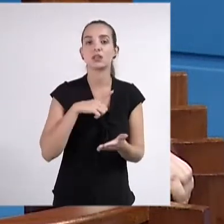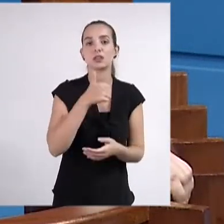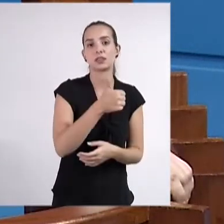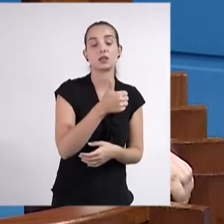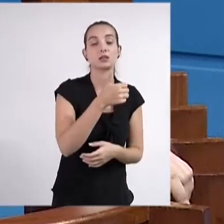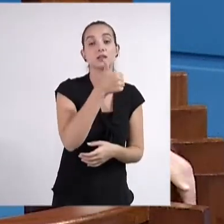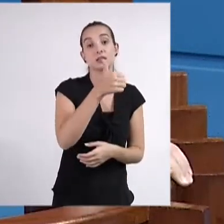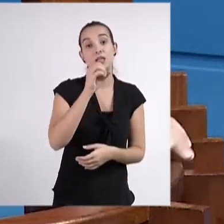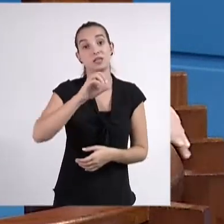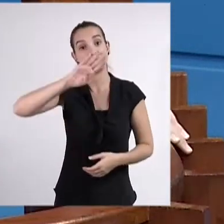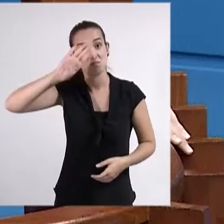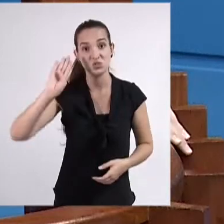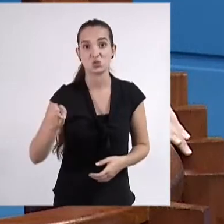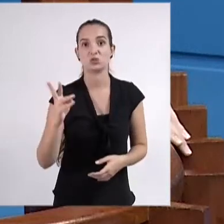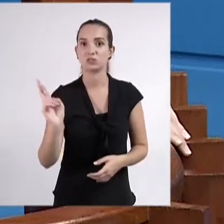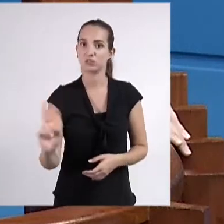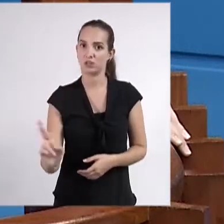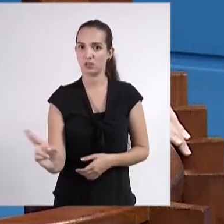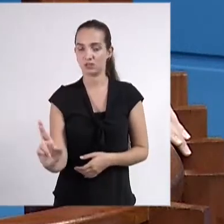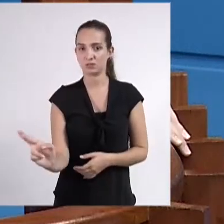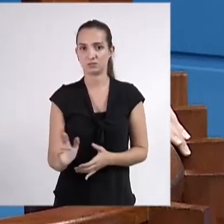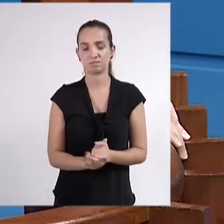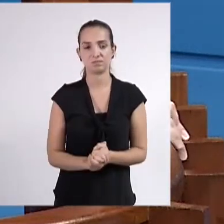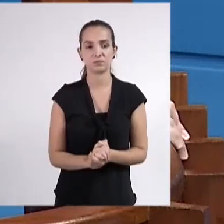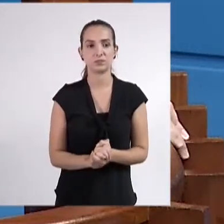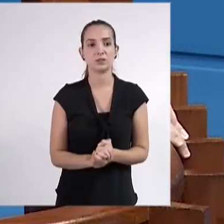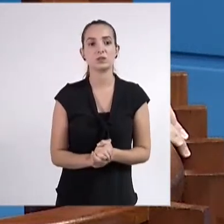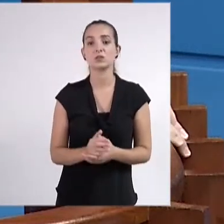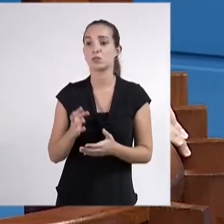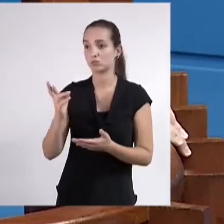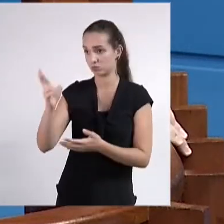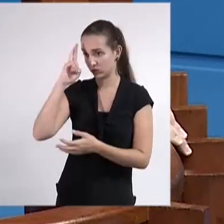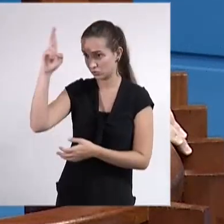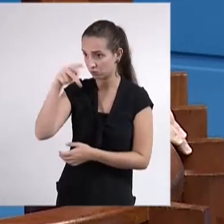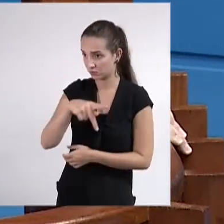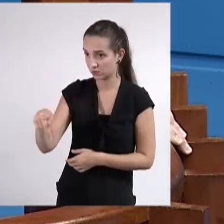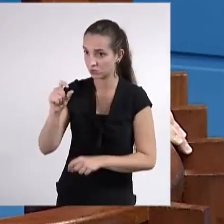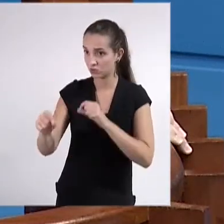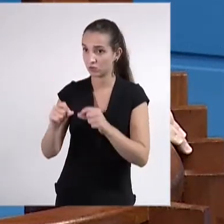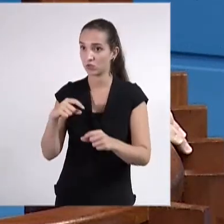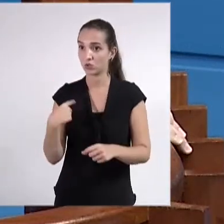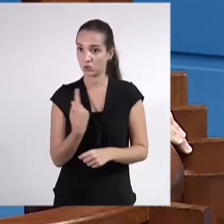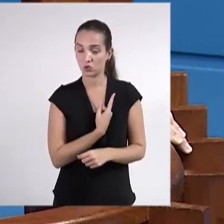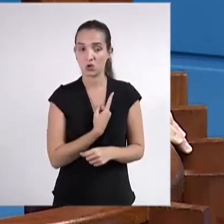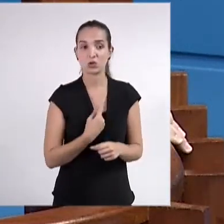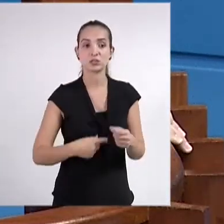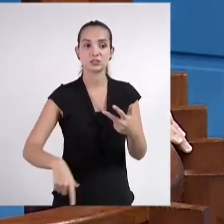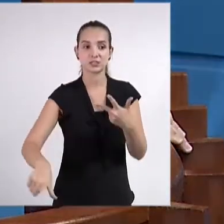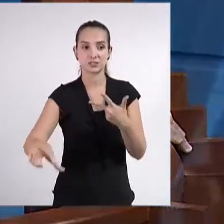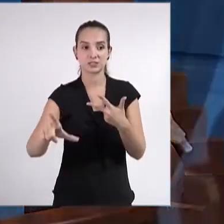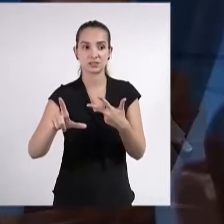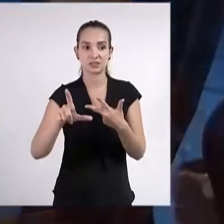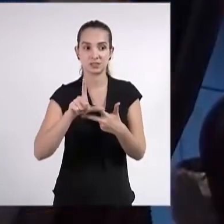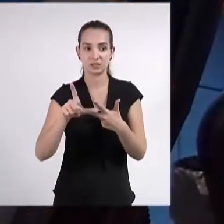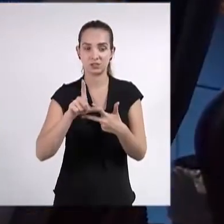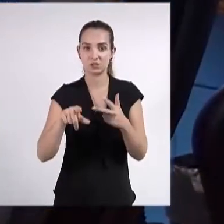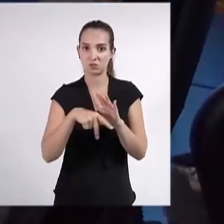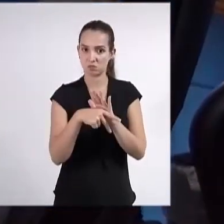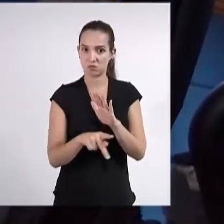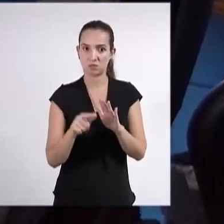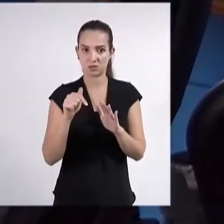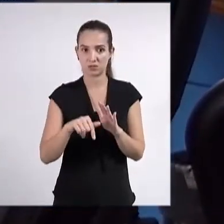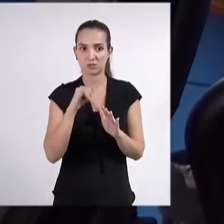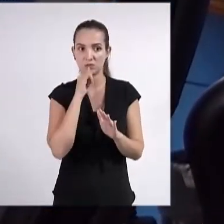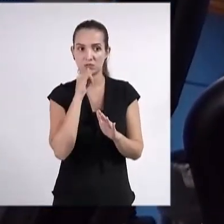sentido. Quer dizer, senhor presidente, que dependendo da vontade dos legisladores do estado vizinho, eles